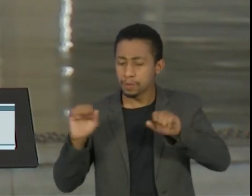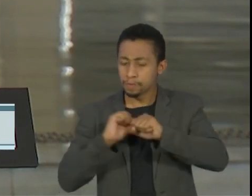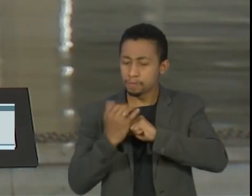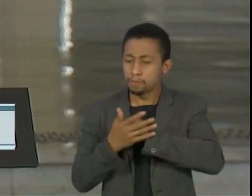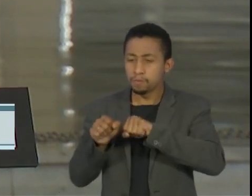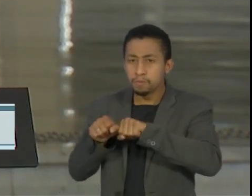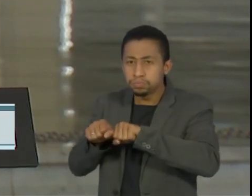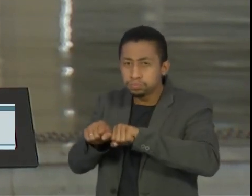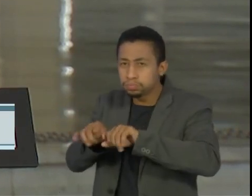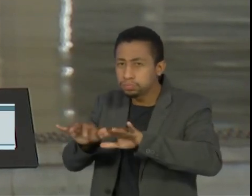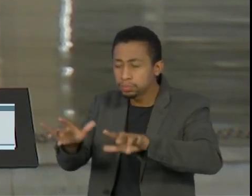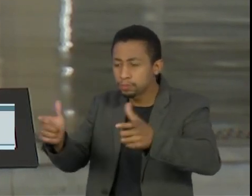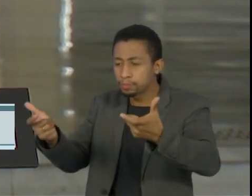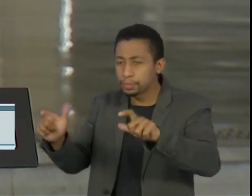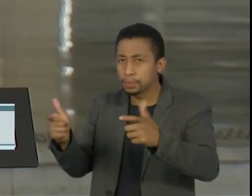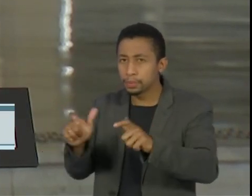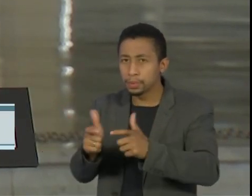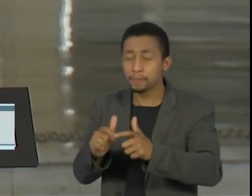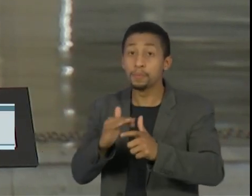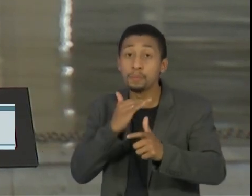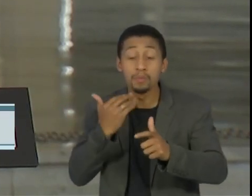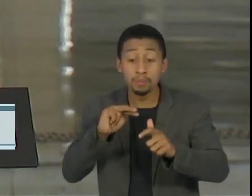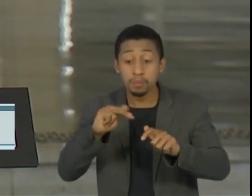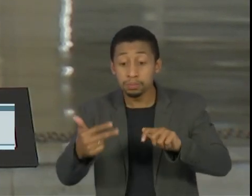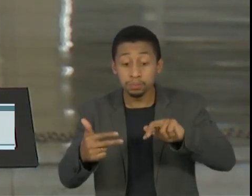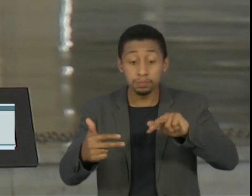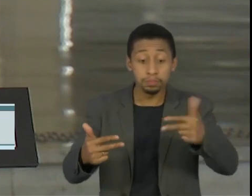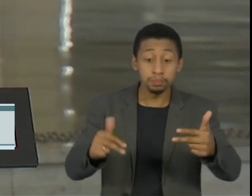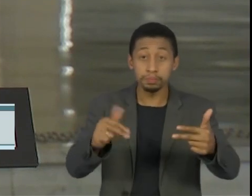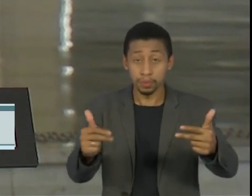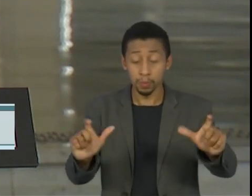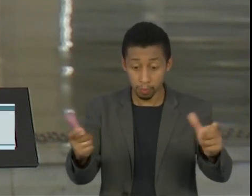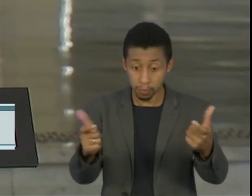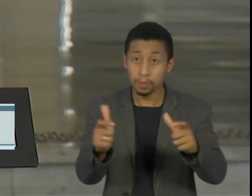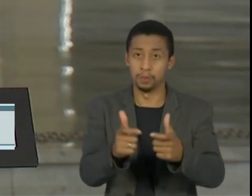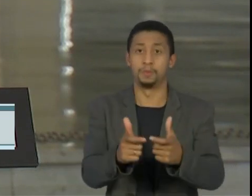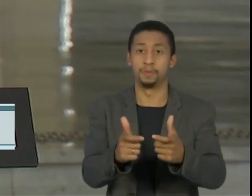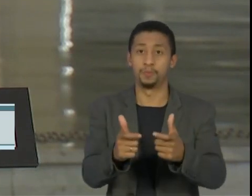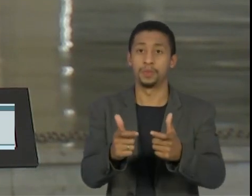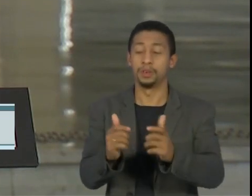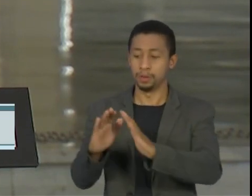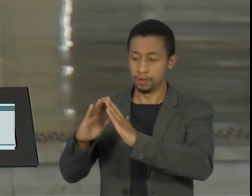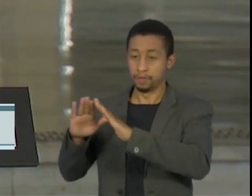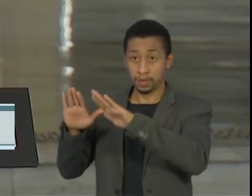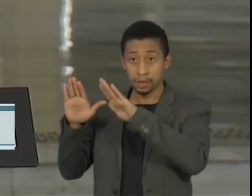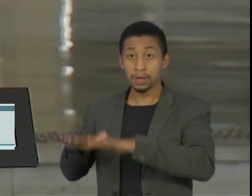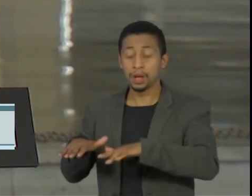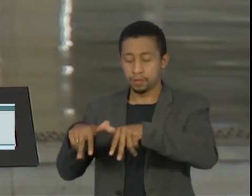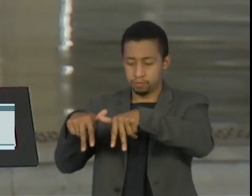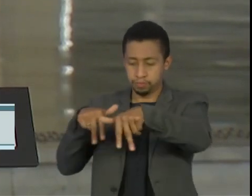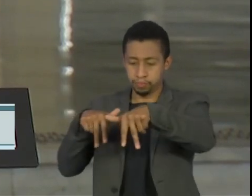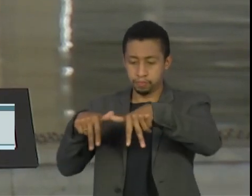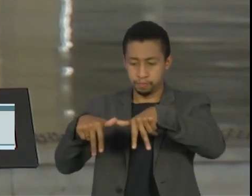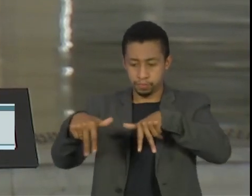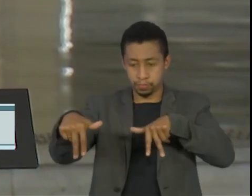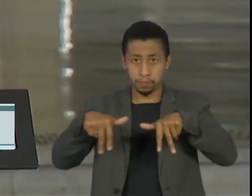de óbitos decorrentes de um aumento do distanciamento social, do aumento do uso de